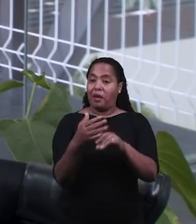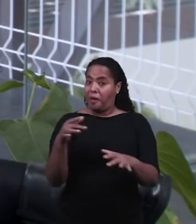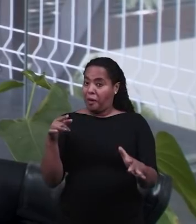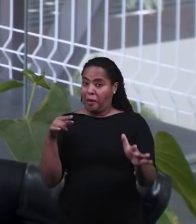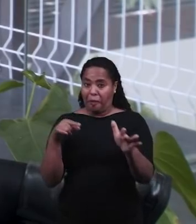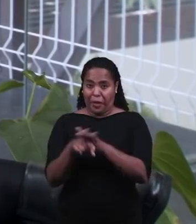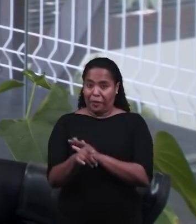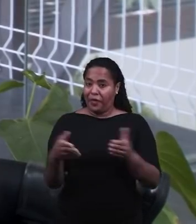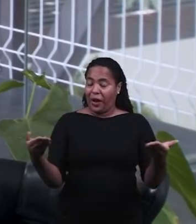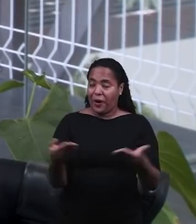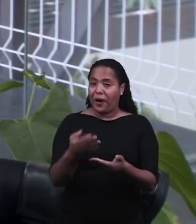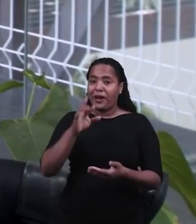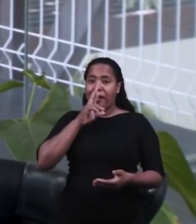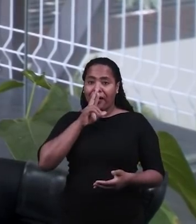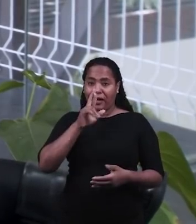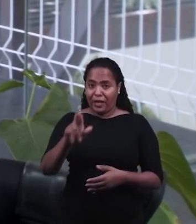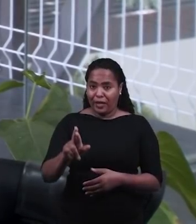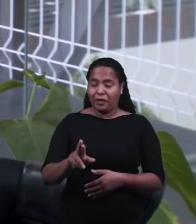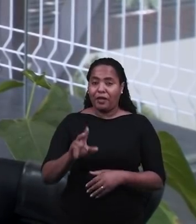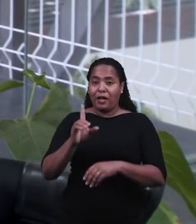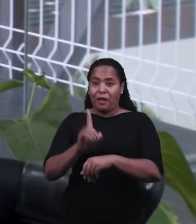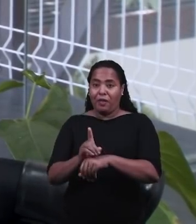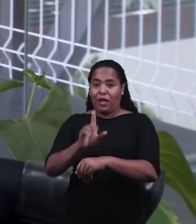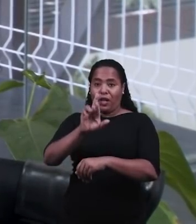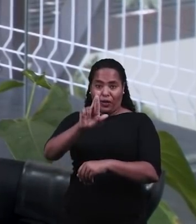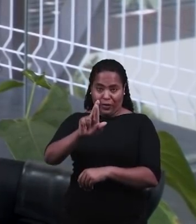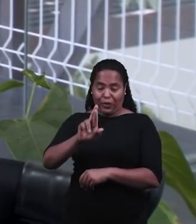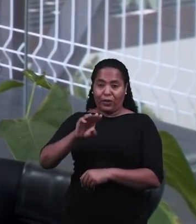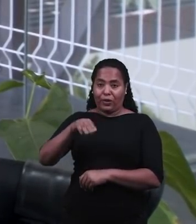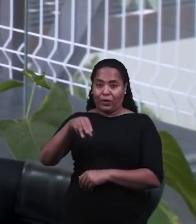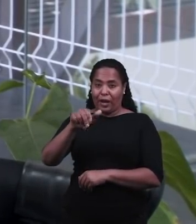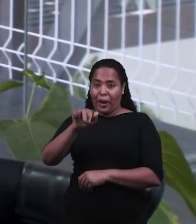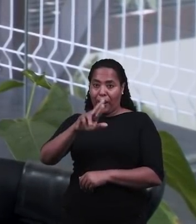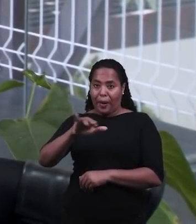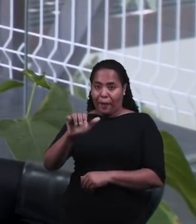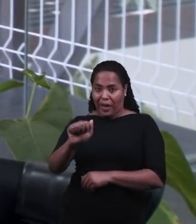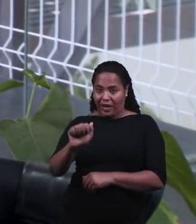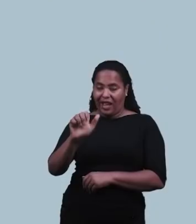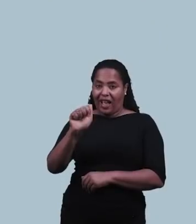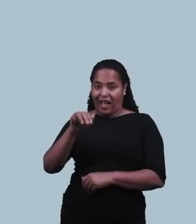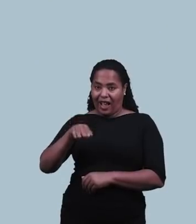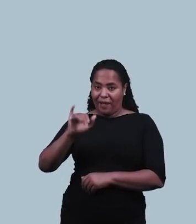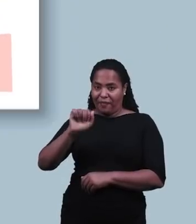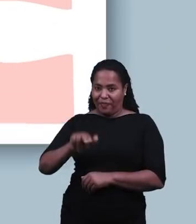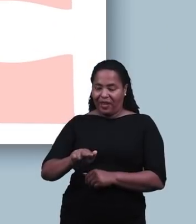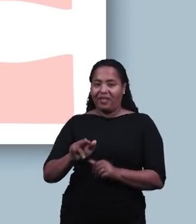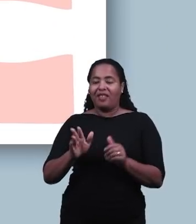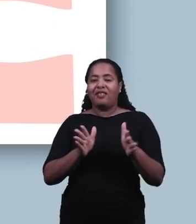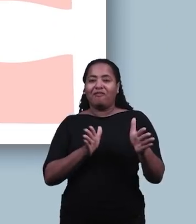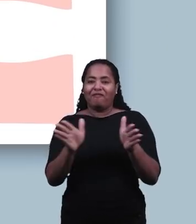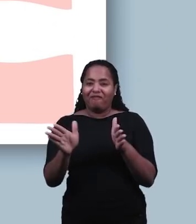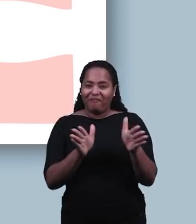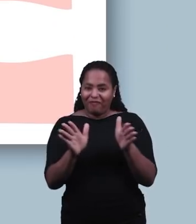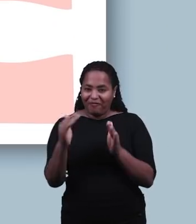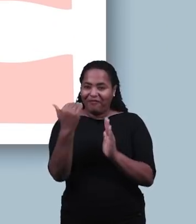serão respondidas pela doutora Maria Amin no quadro Acessibilidade.